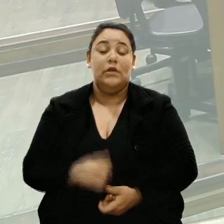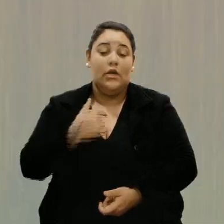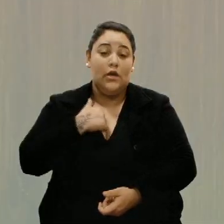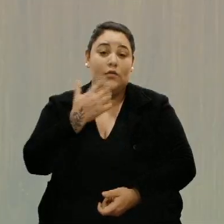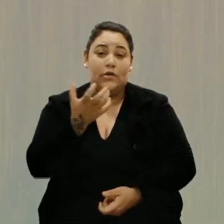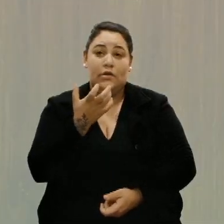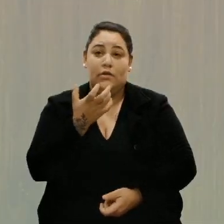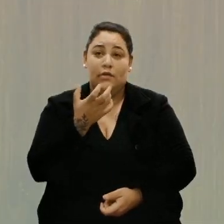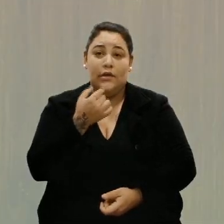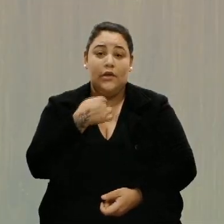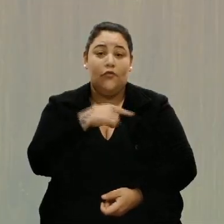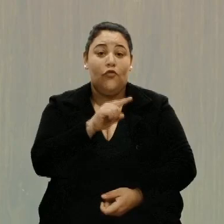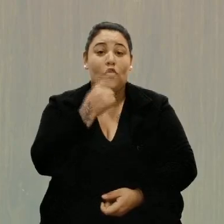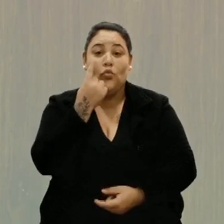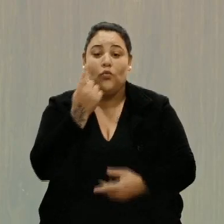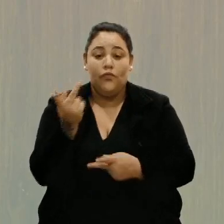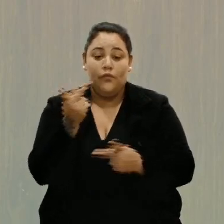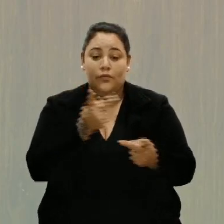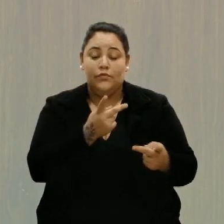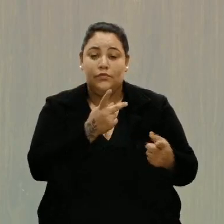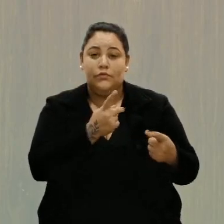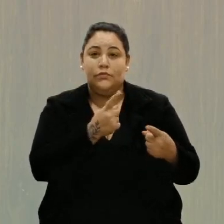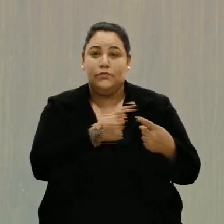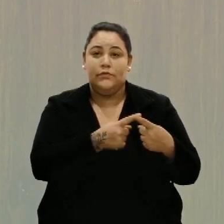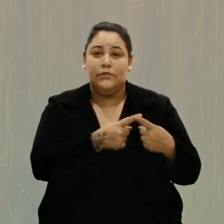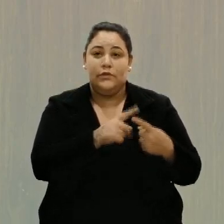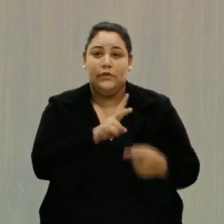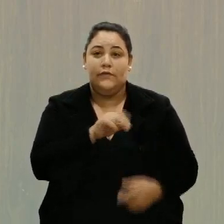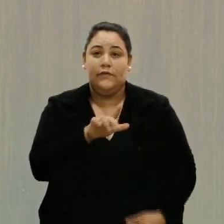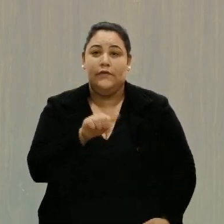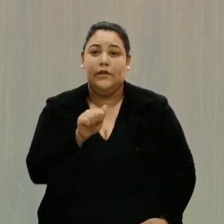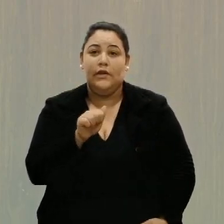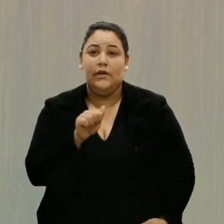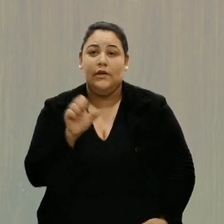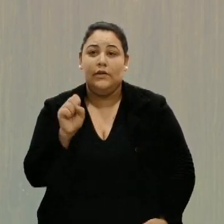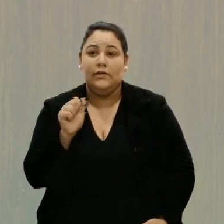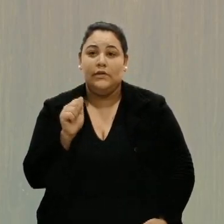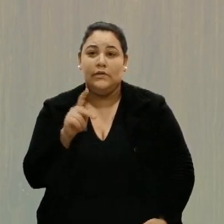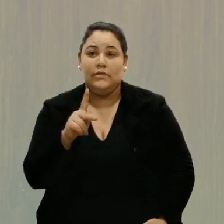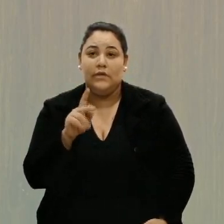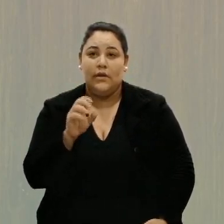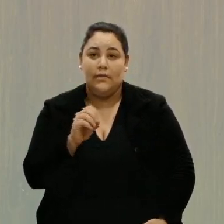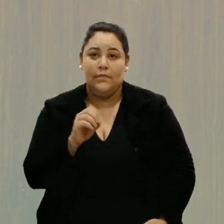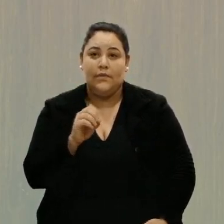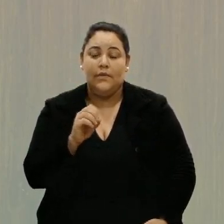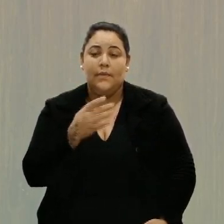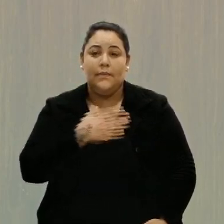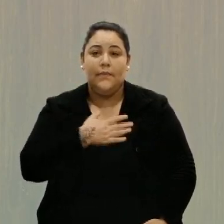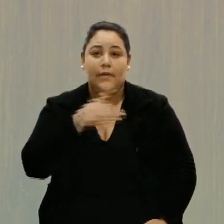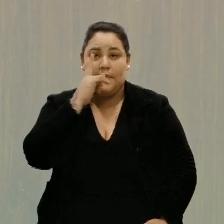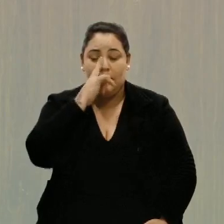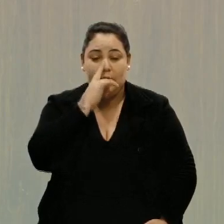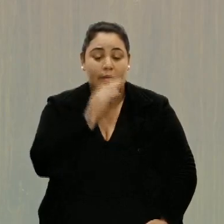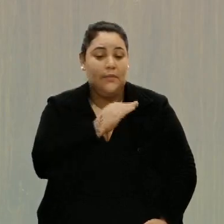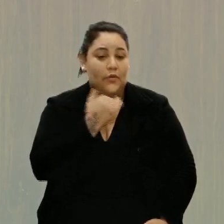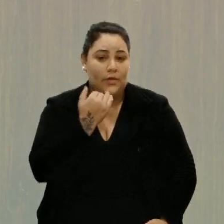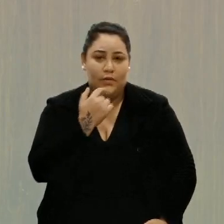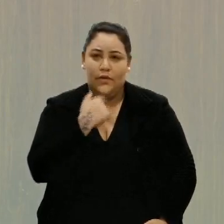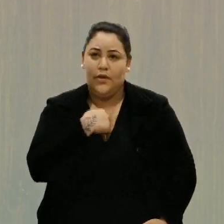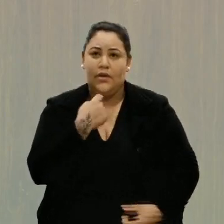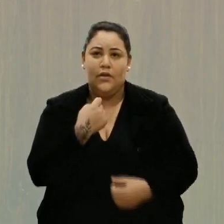uma vez na Vila Sapo, minha mãe havia recém-falecido quando deu incêndio, eu levei tudo que tinha dela